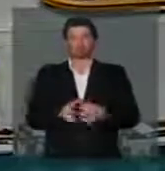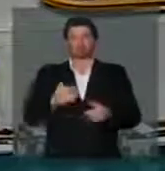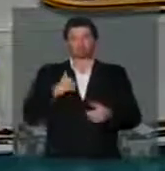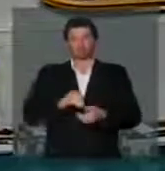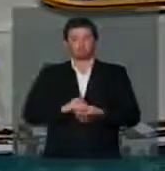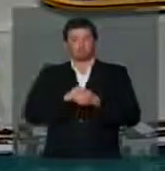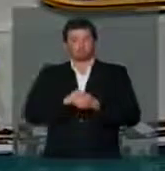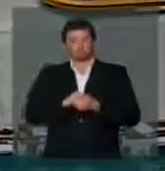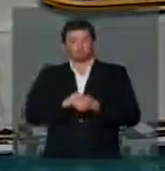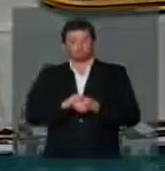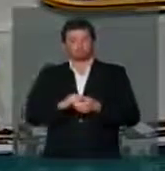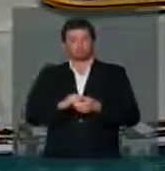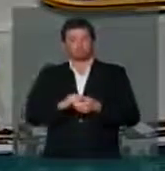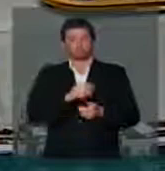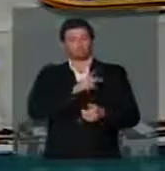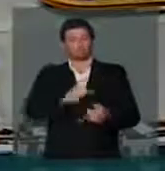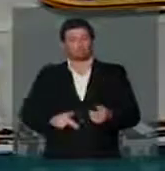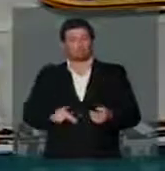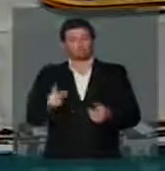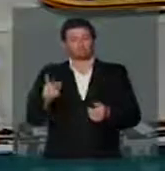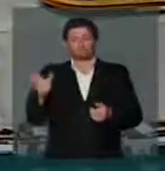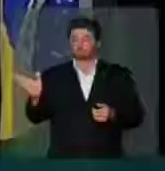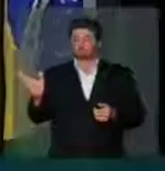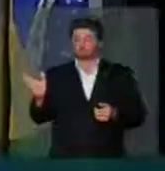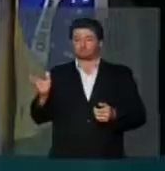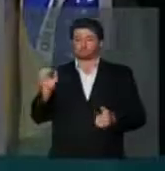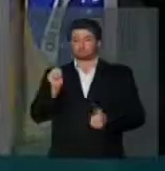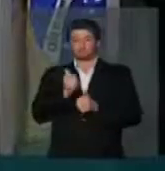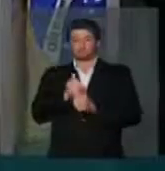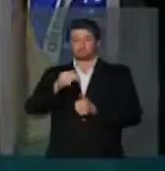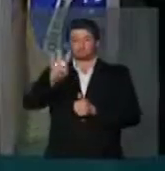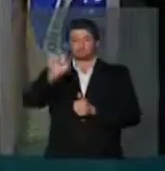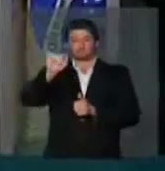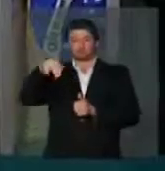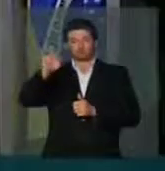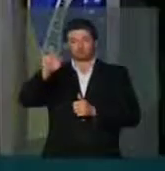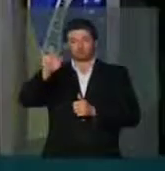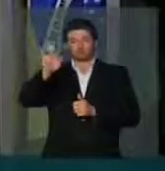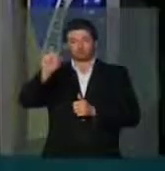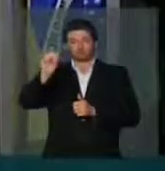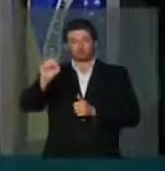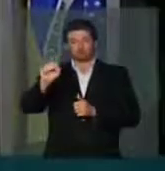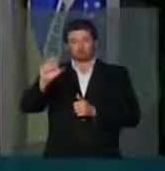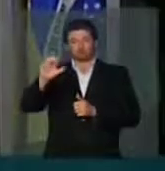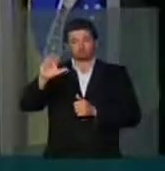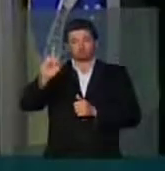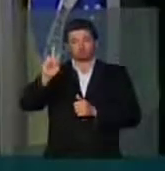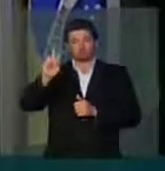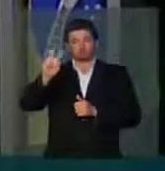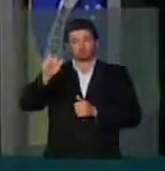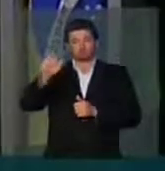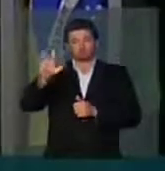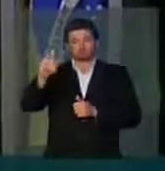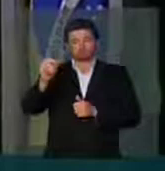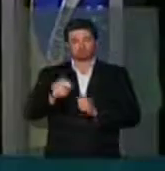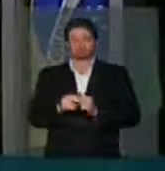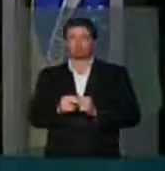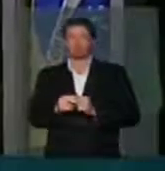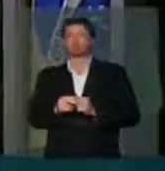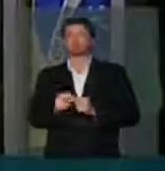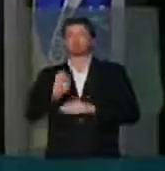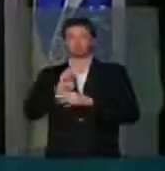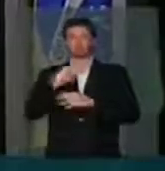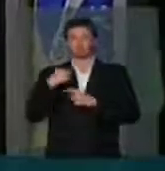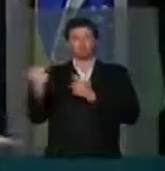o presidente hoje em exercício, Vinícius Carvalho, do nosso Estado, e saudando todos